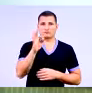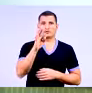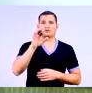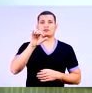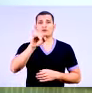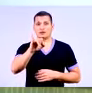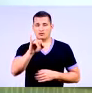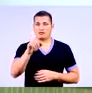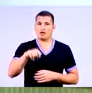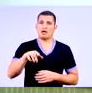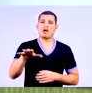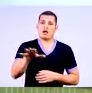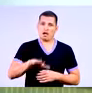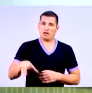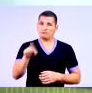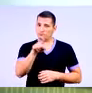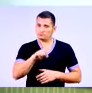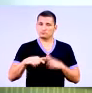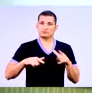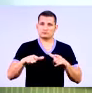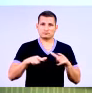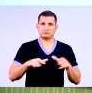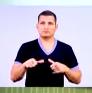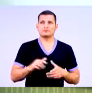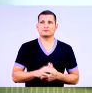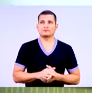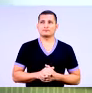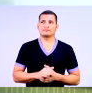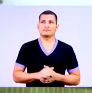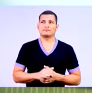vocês vão estar atuando.